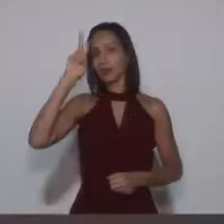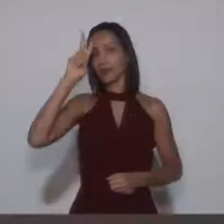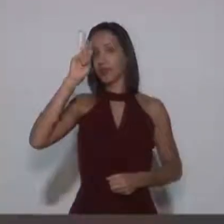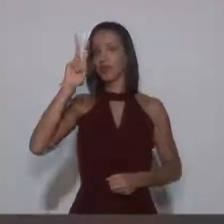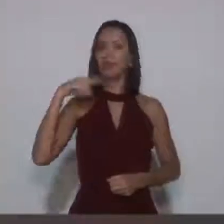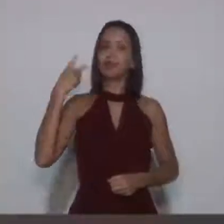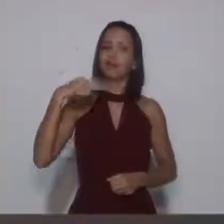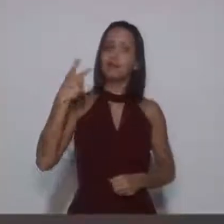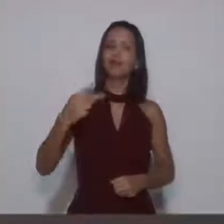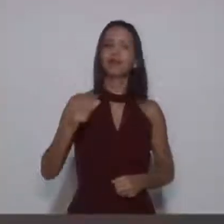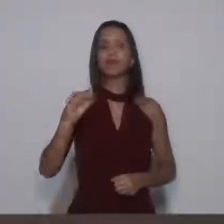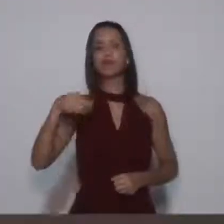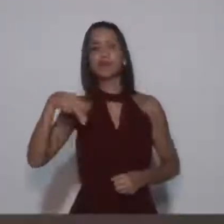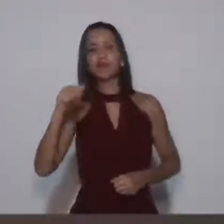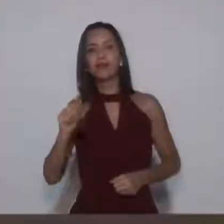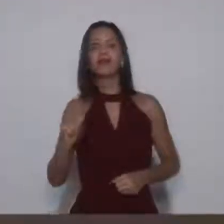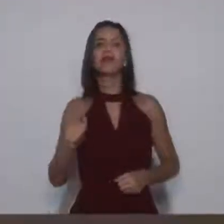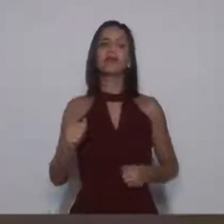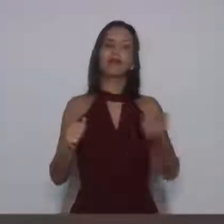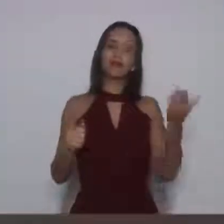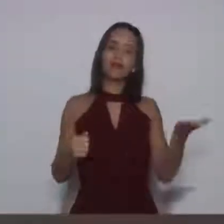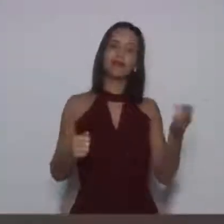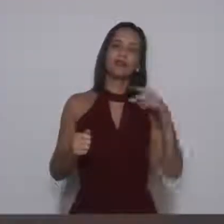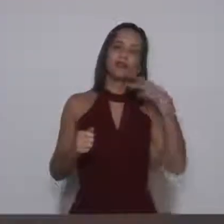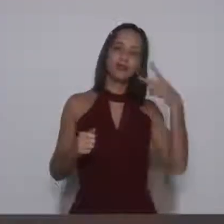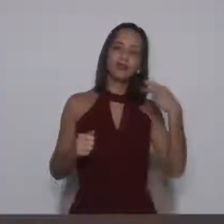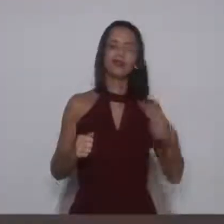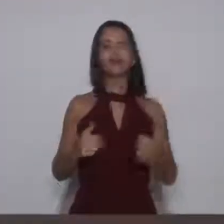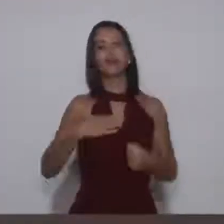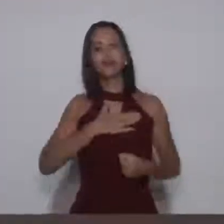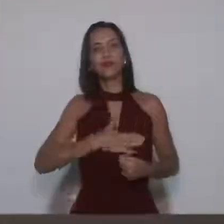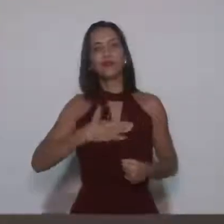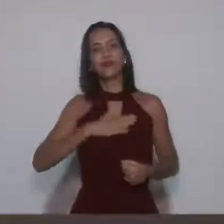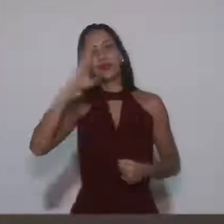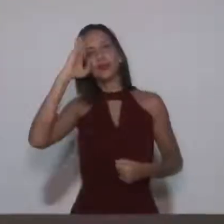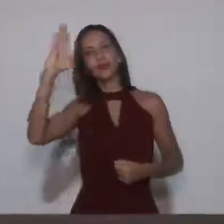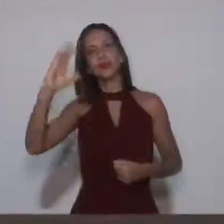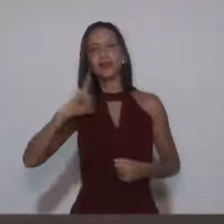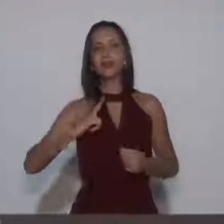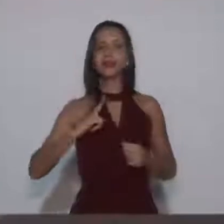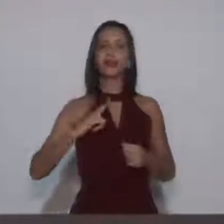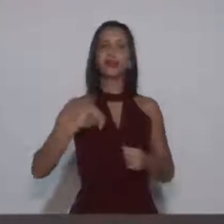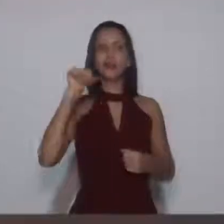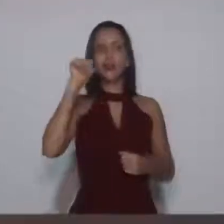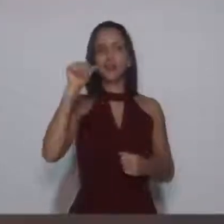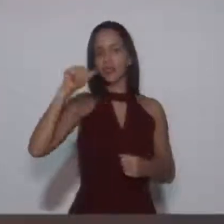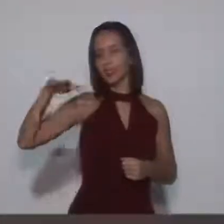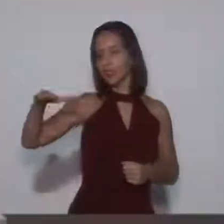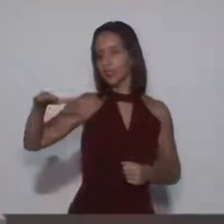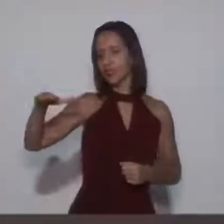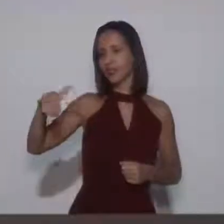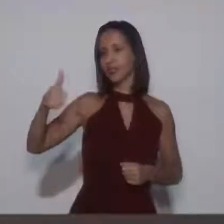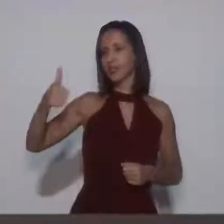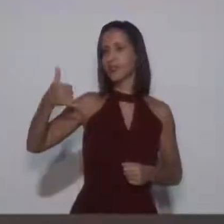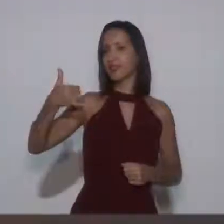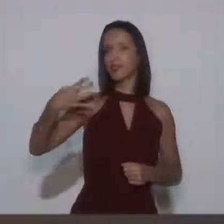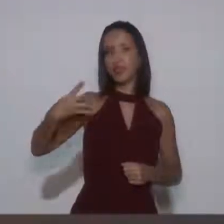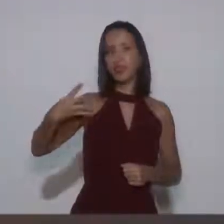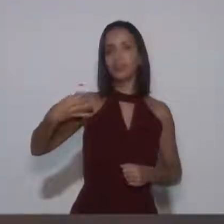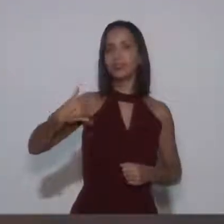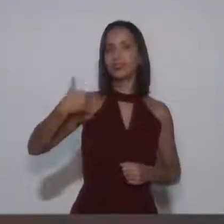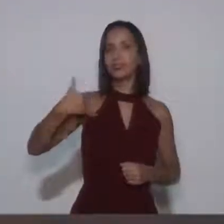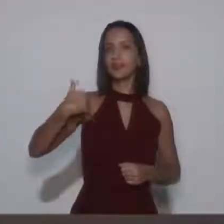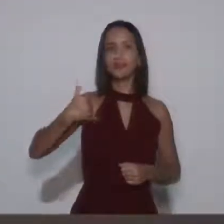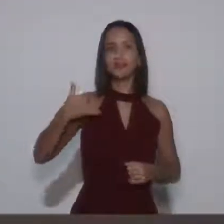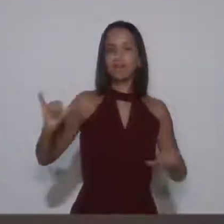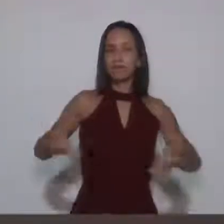destaque especial, a festa de Nossa Senhora de Lourdes. Não é? Eu vou destacar Bernadette Subiru, a menina que com 14 anos